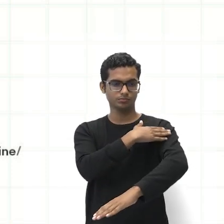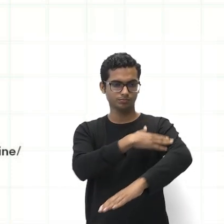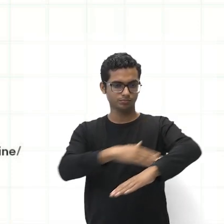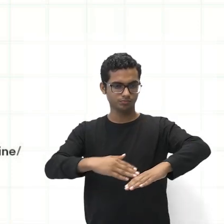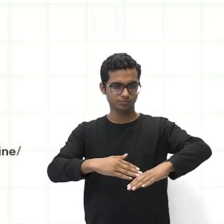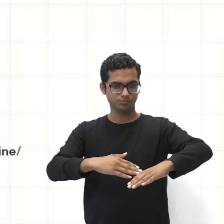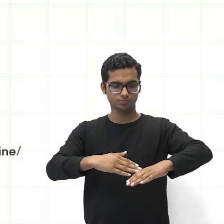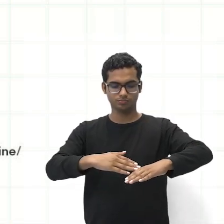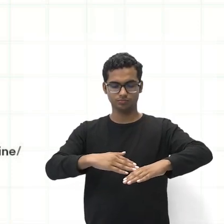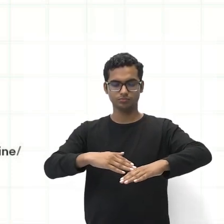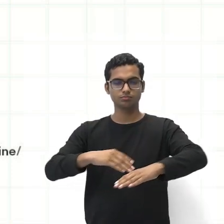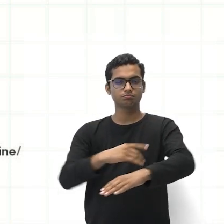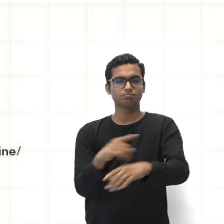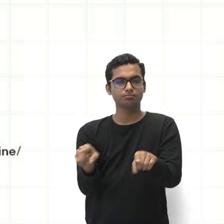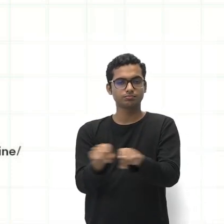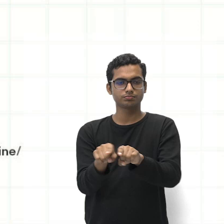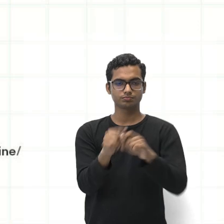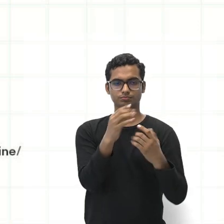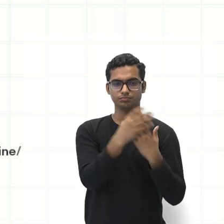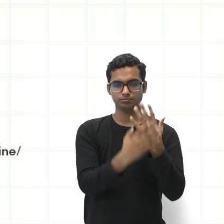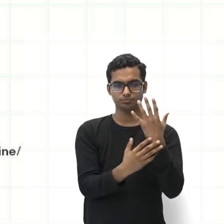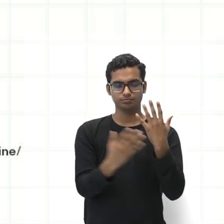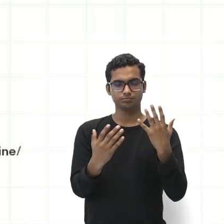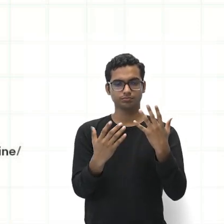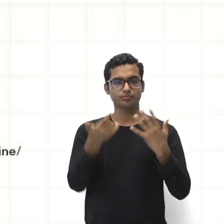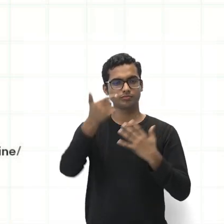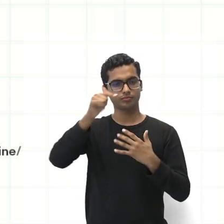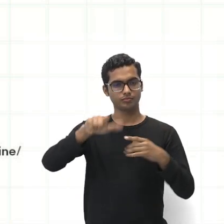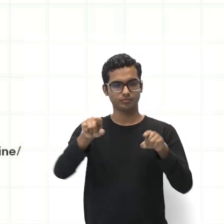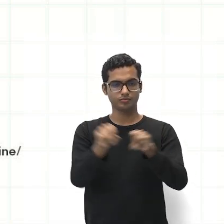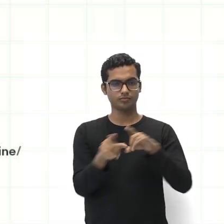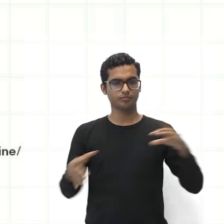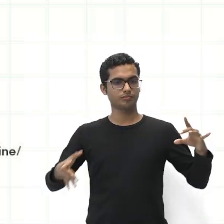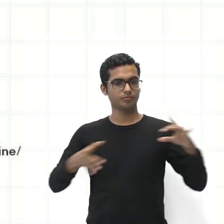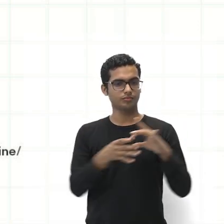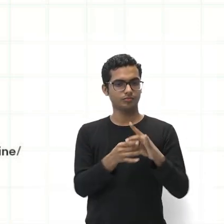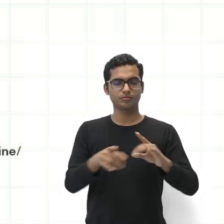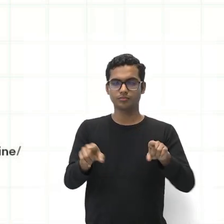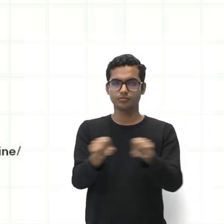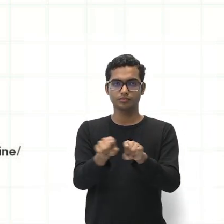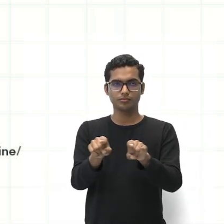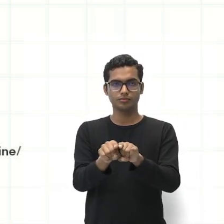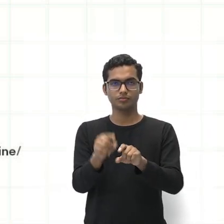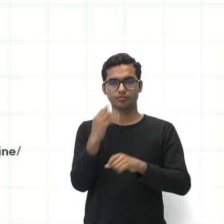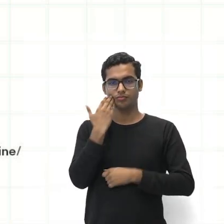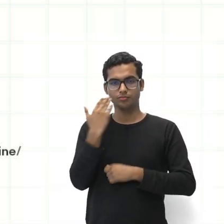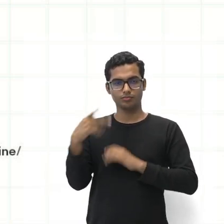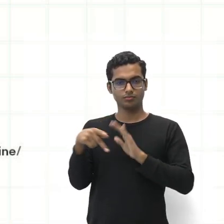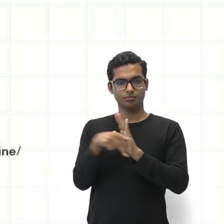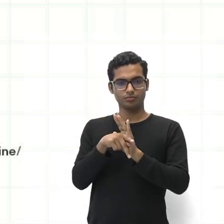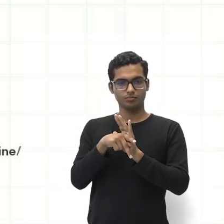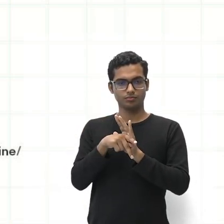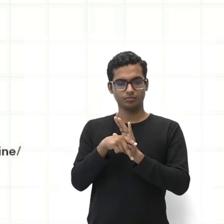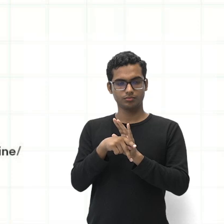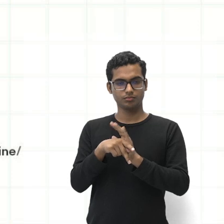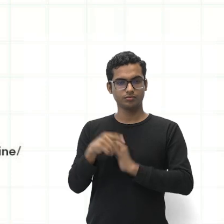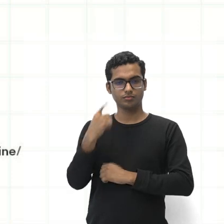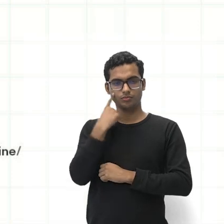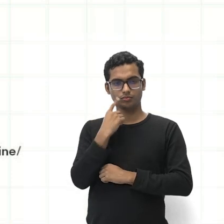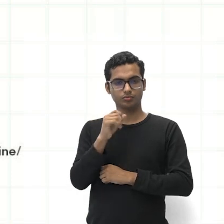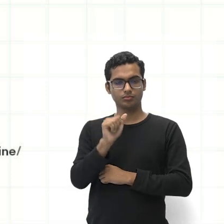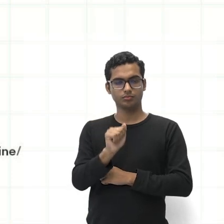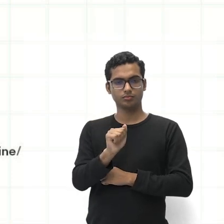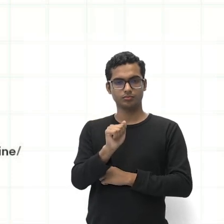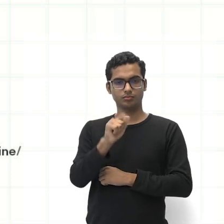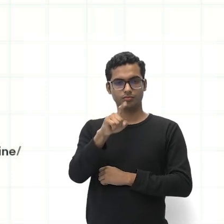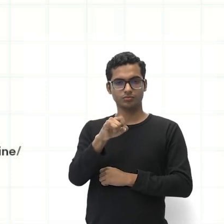braço, pela nossa mão, e vai novamente se ligar ao esqueleto axial